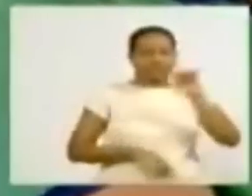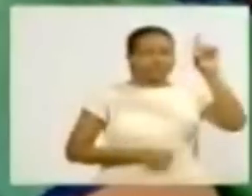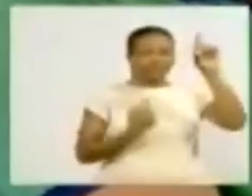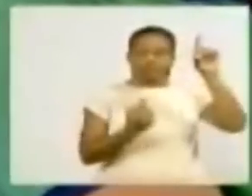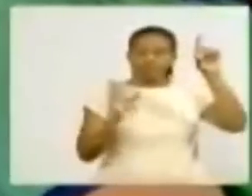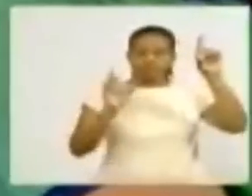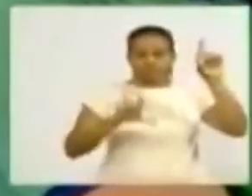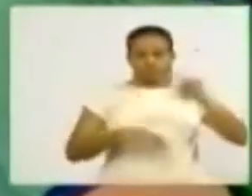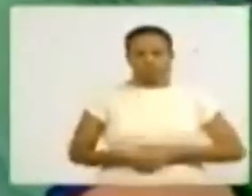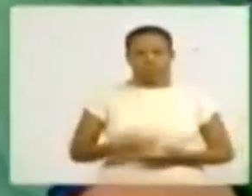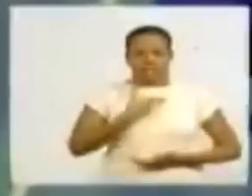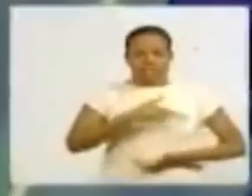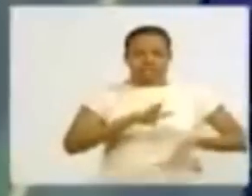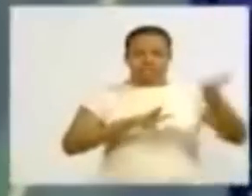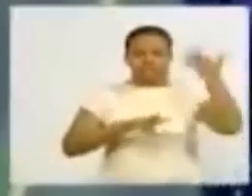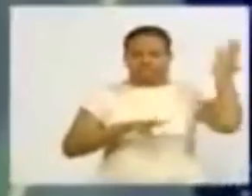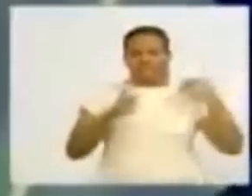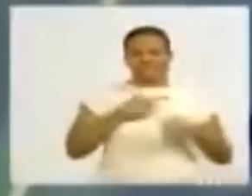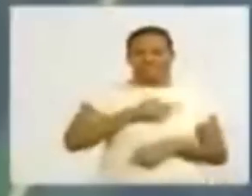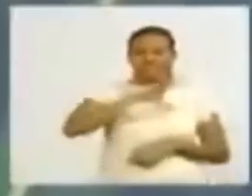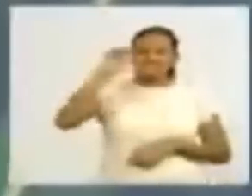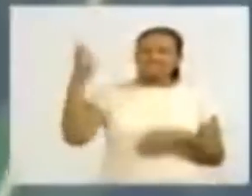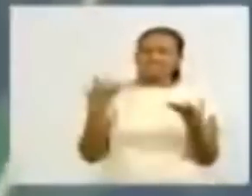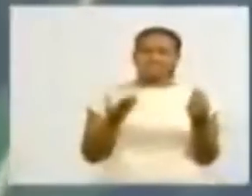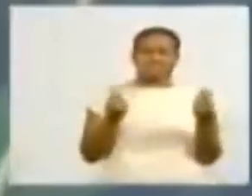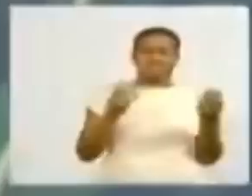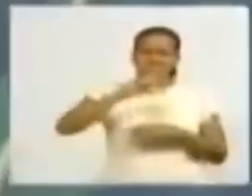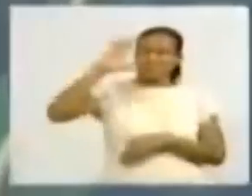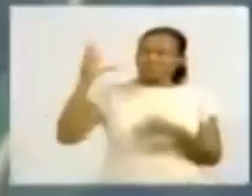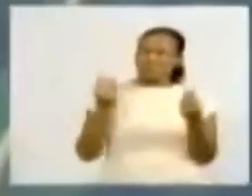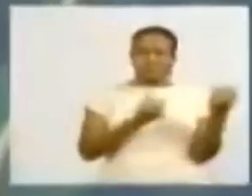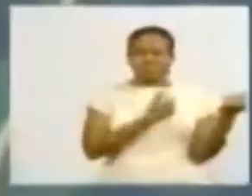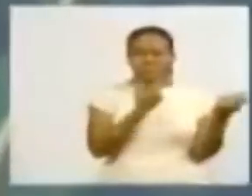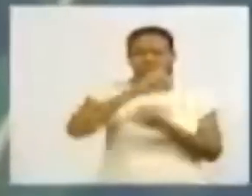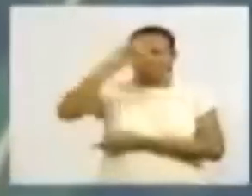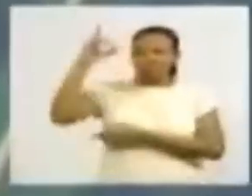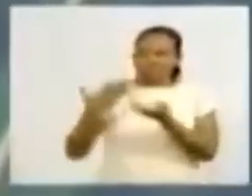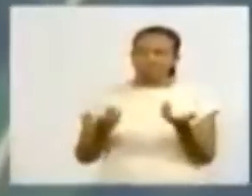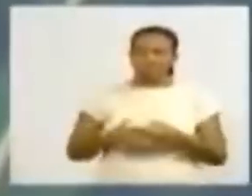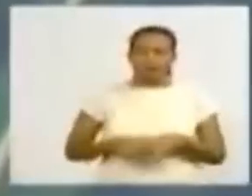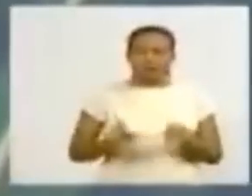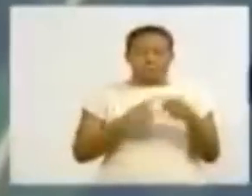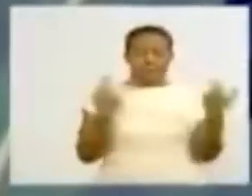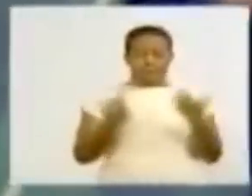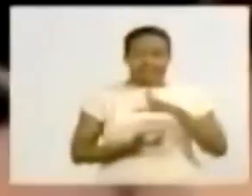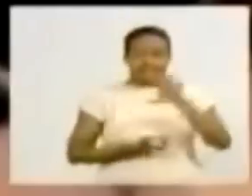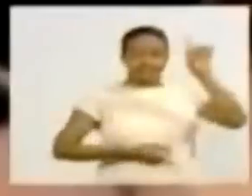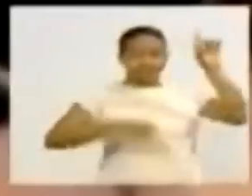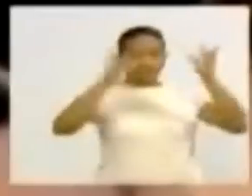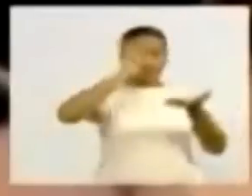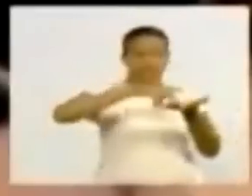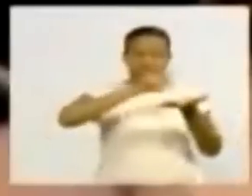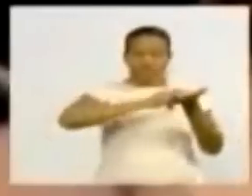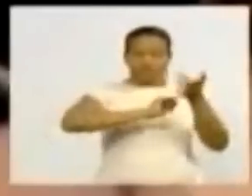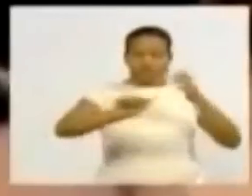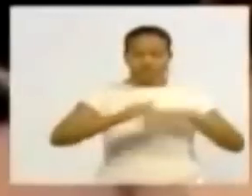Aquelas religiões daquela época tinham inúmeras divindades. O esforço do Criador na sua revelação era: olhem para mim,